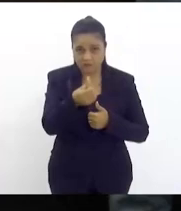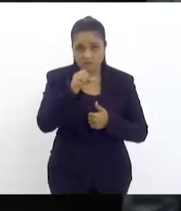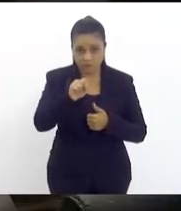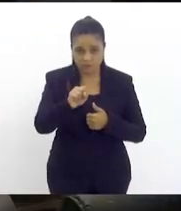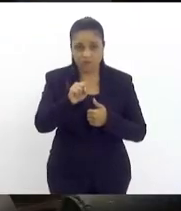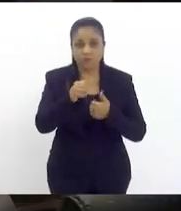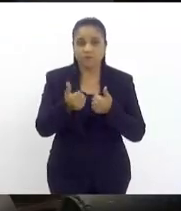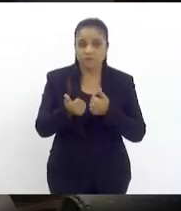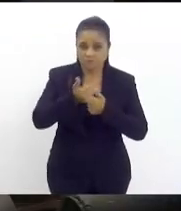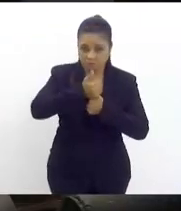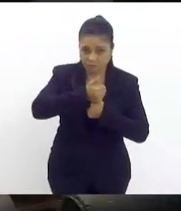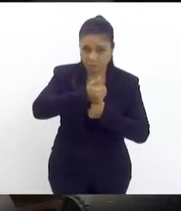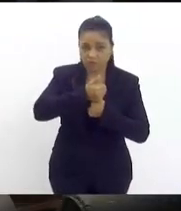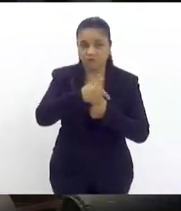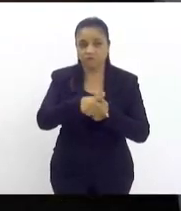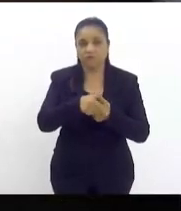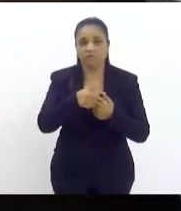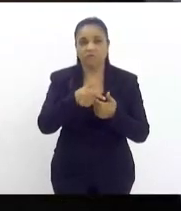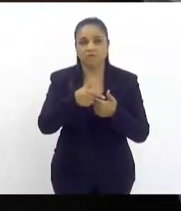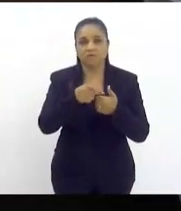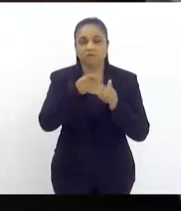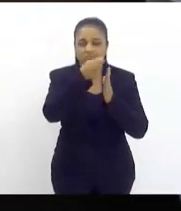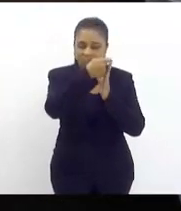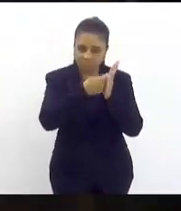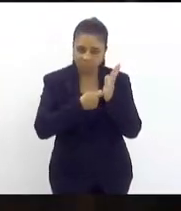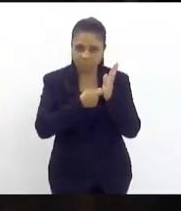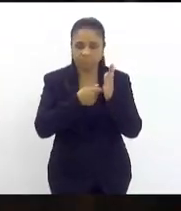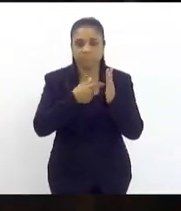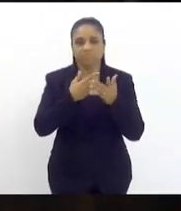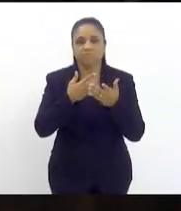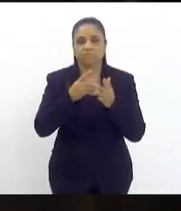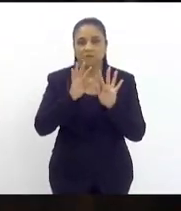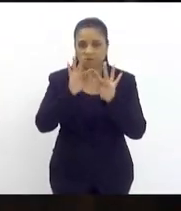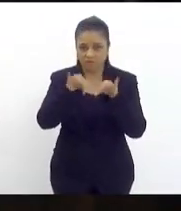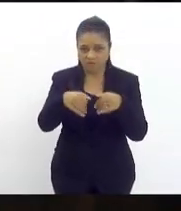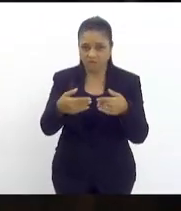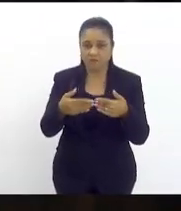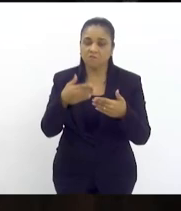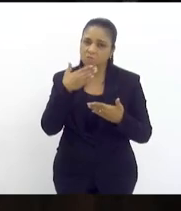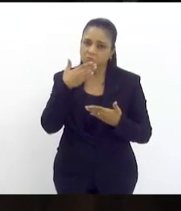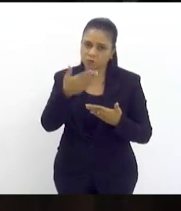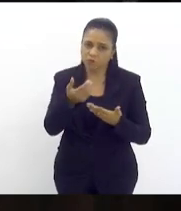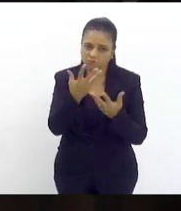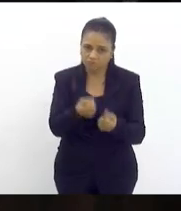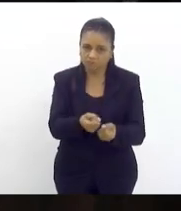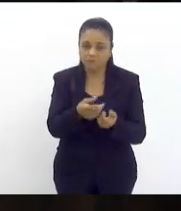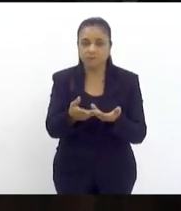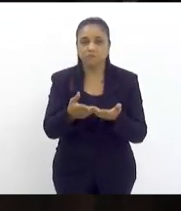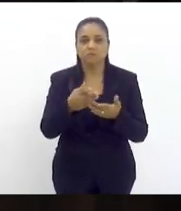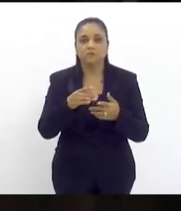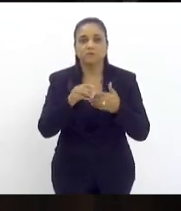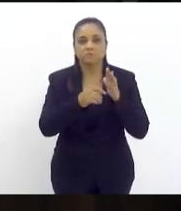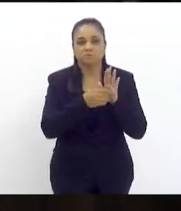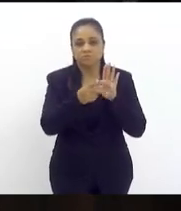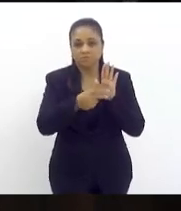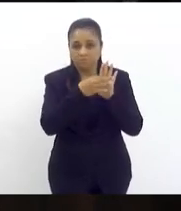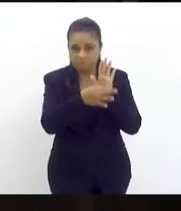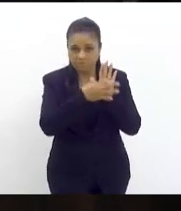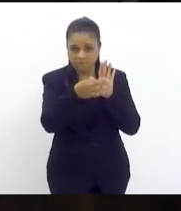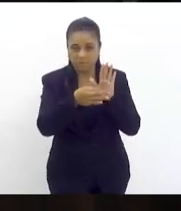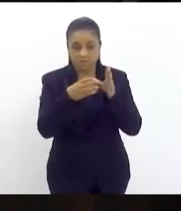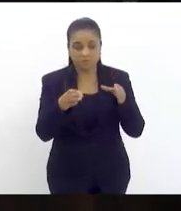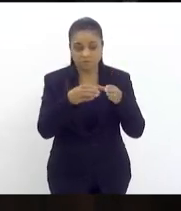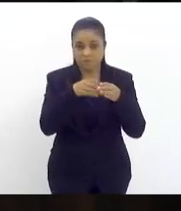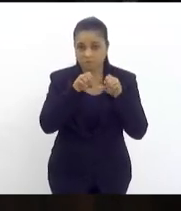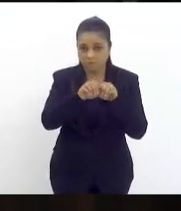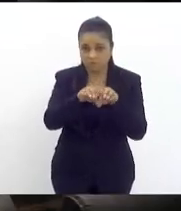Muito obrigado, e pedindo forma final de redação. Deferido pedido de Vossa Excelência. Para emitir parecer pela Comissão de Educação,